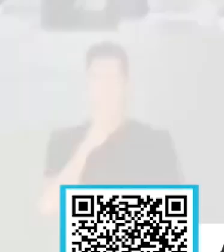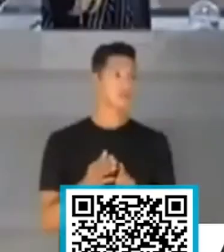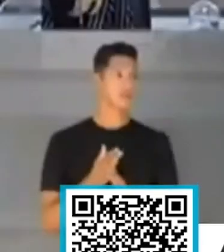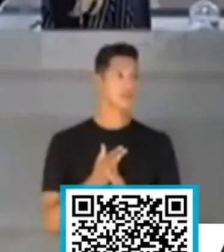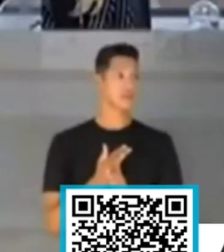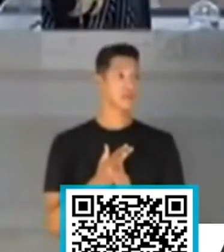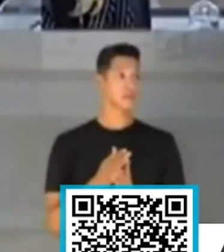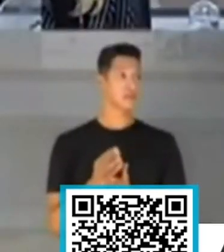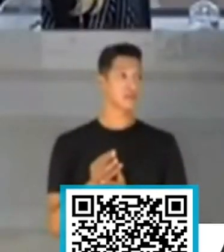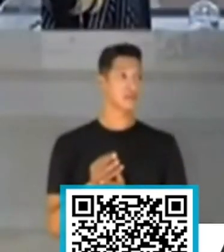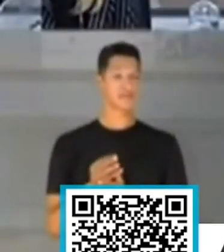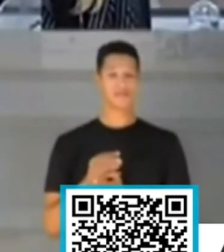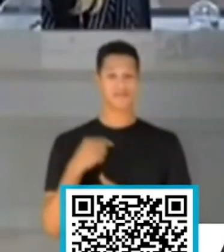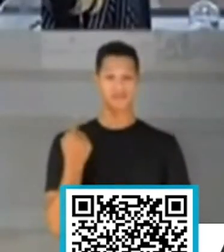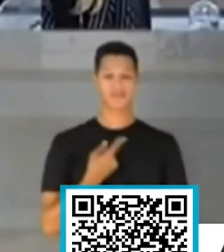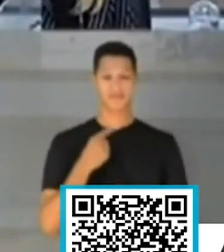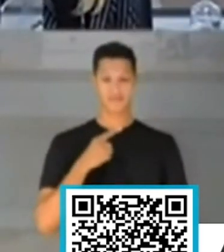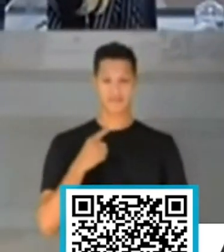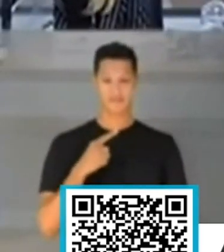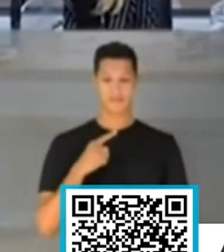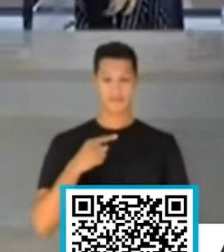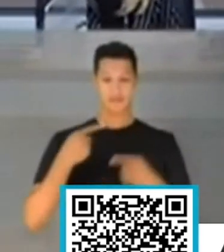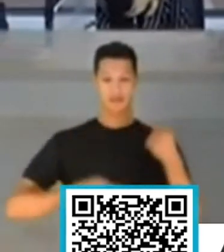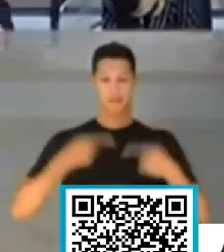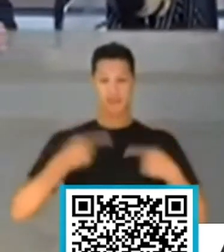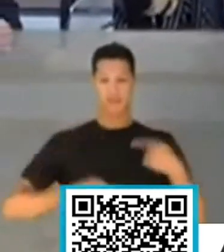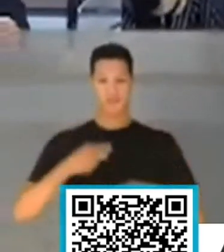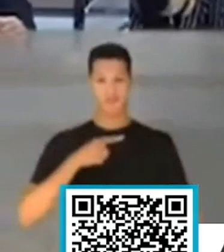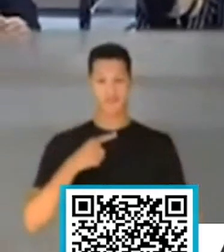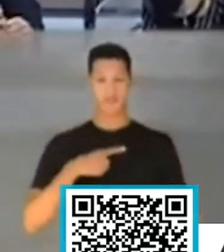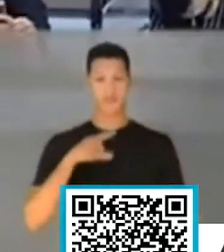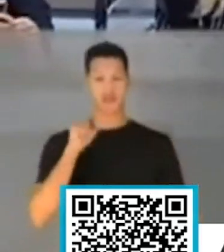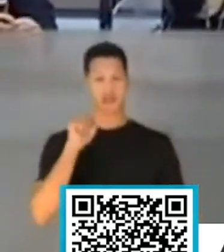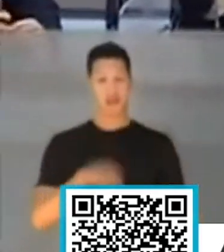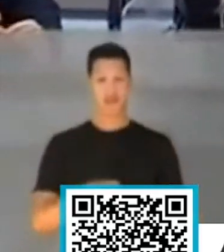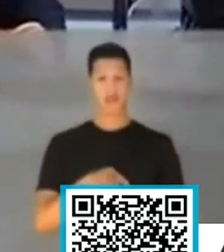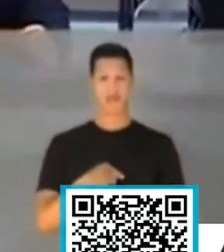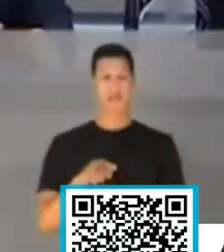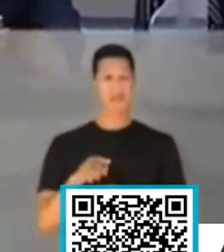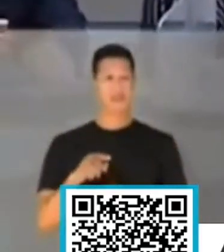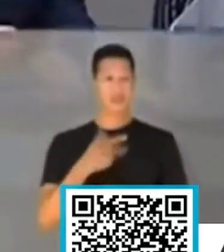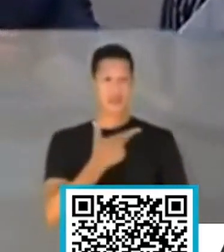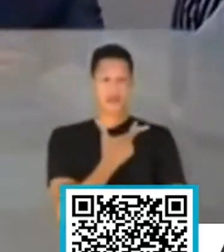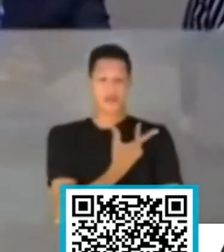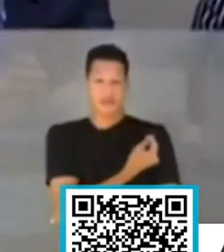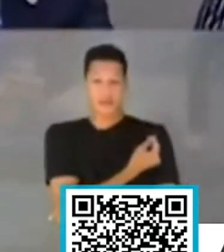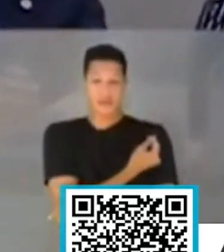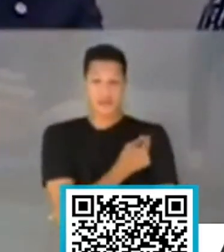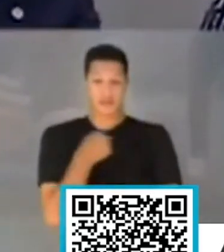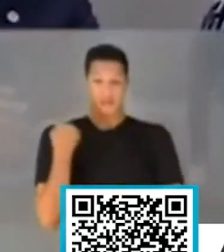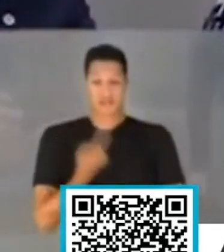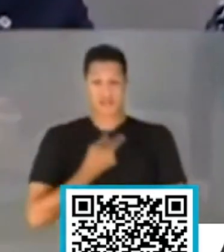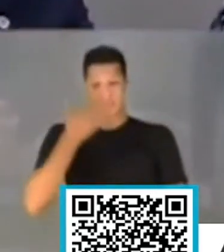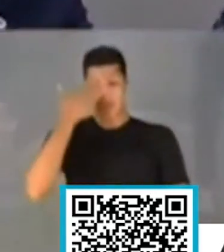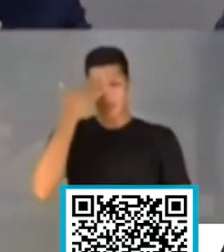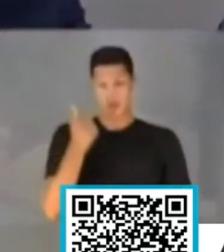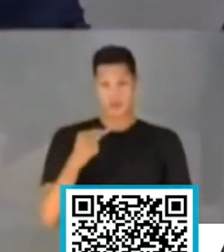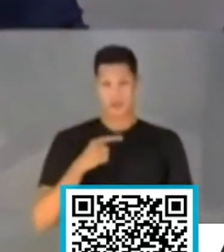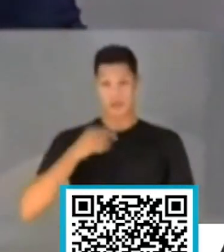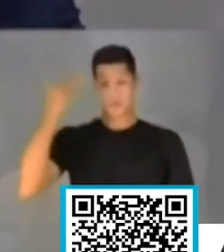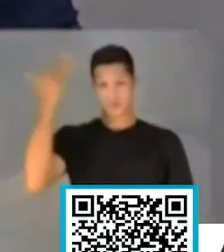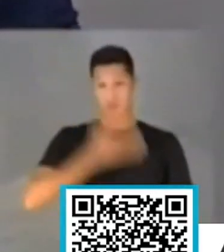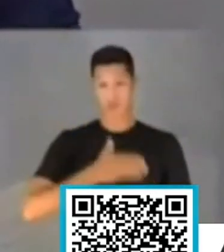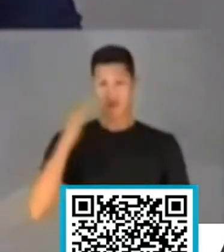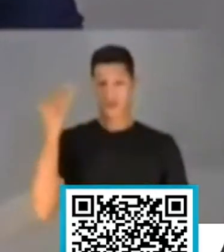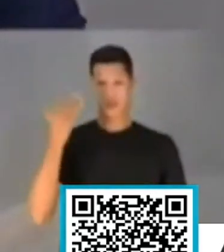resultado em relação a politização é da vacina a gente sabe que tem